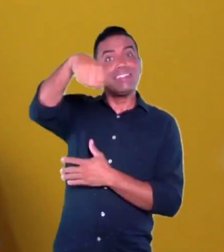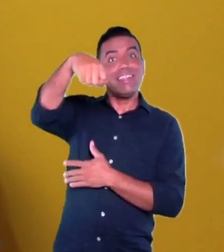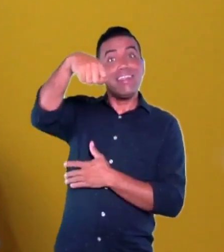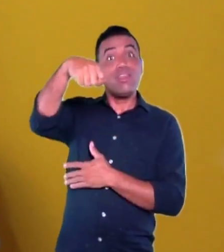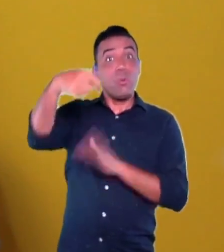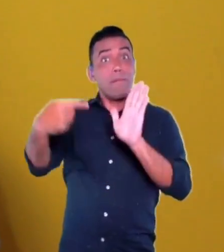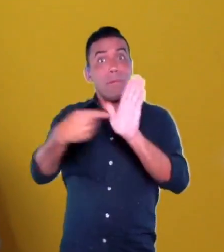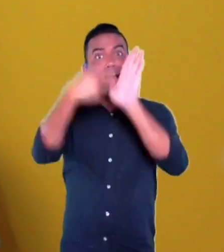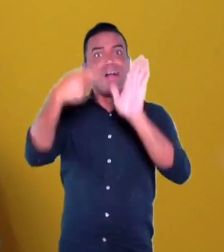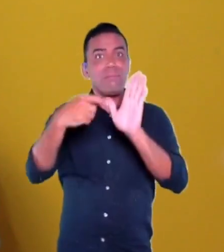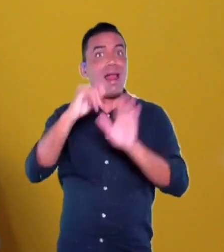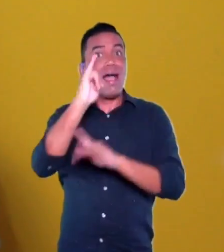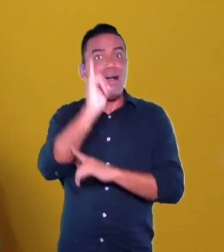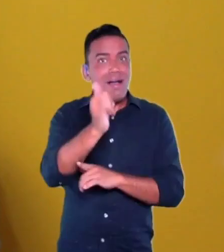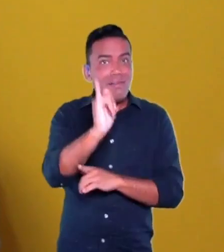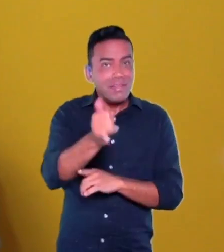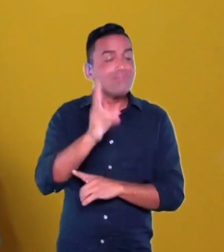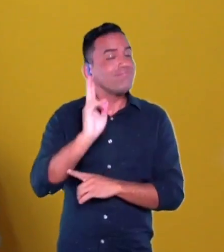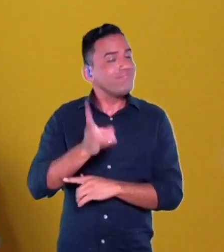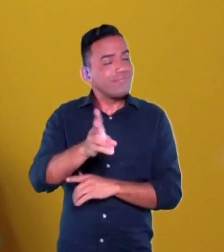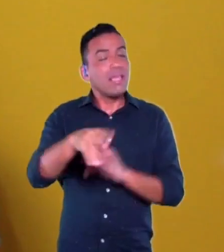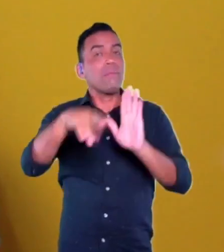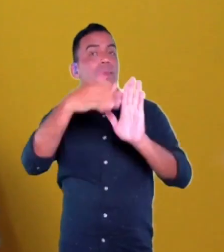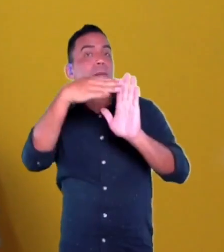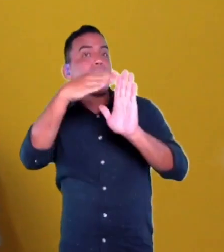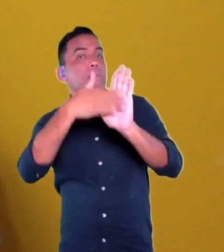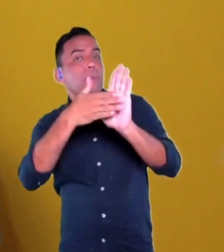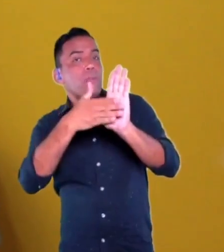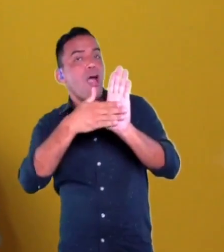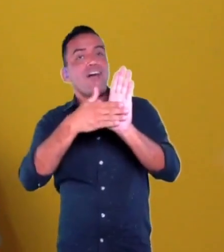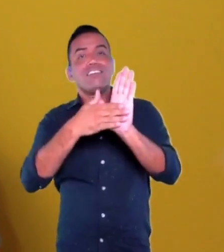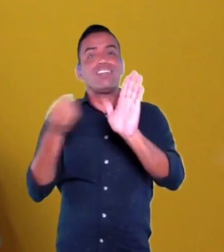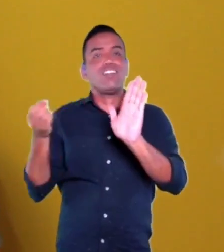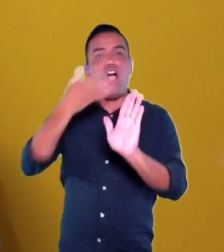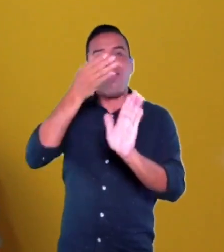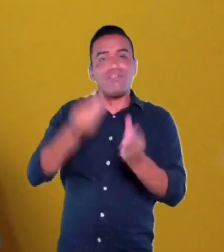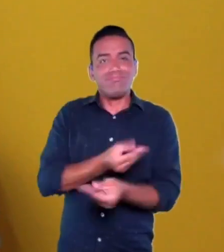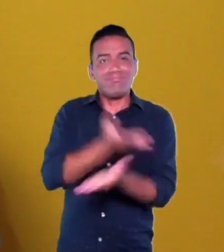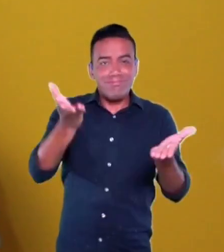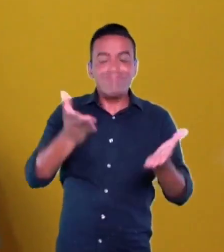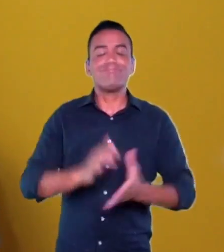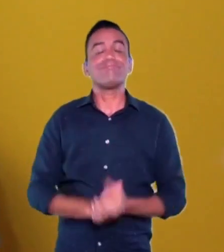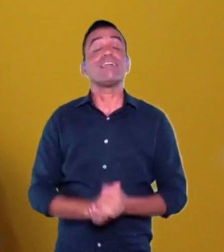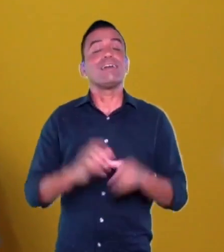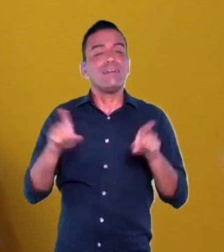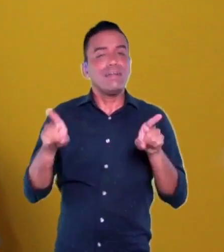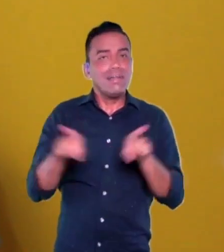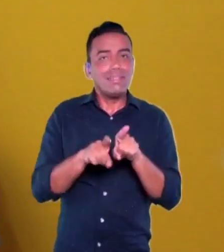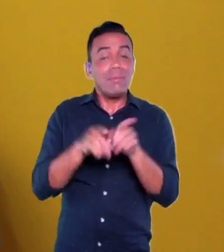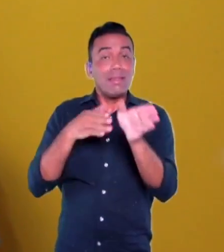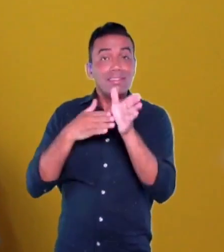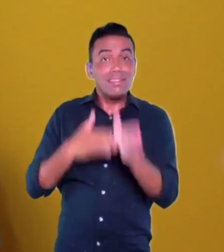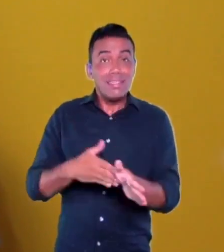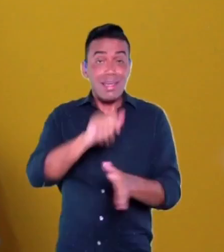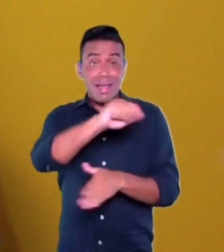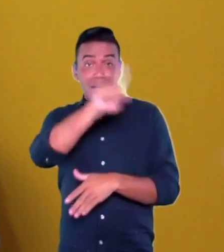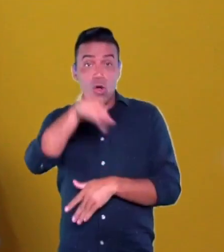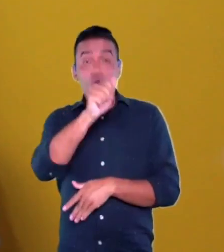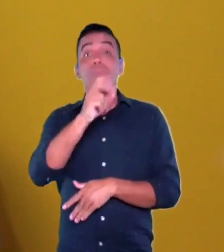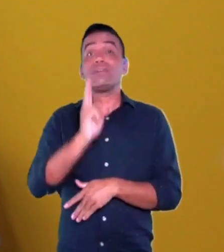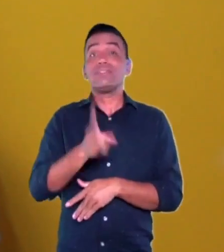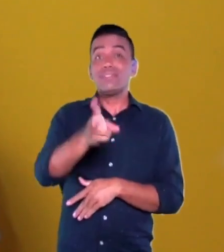ser notificado sempre que algum programa novo entrar no ar. E, além disso, seguir o @Sempre um Papo nas